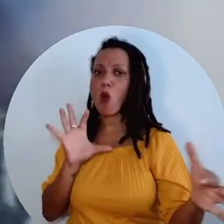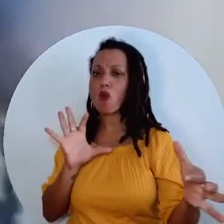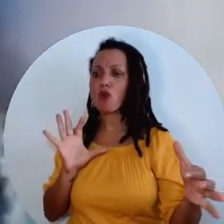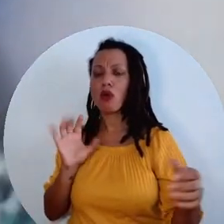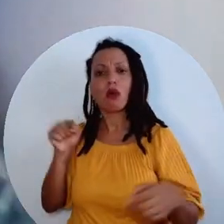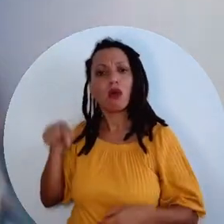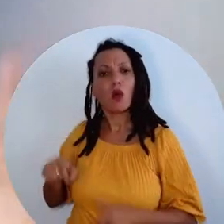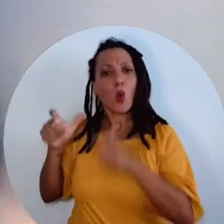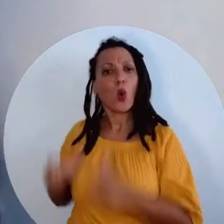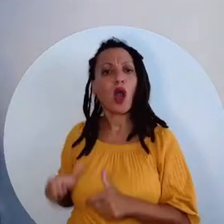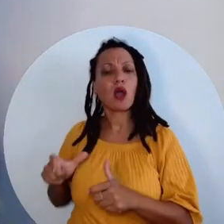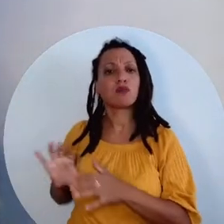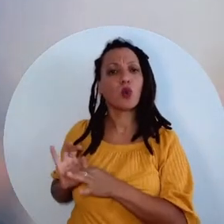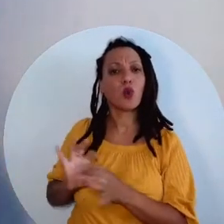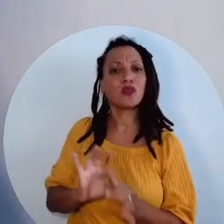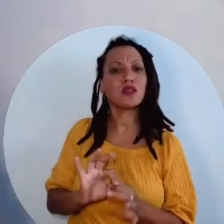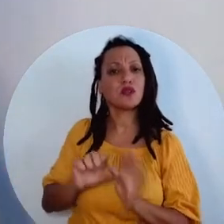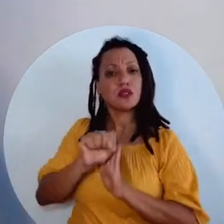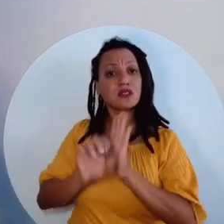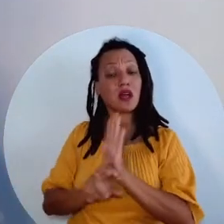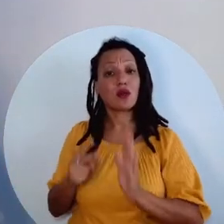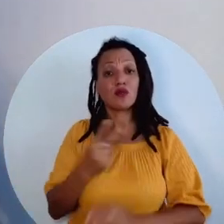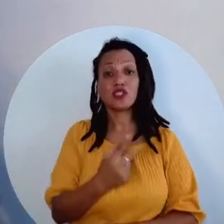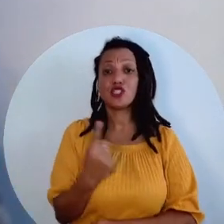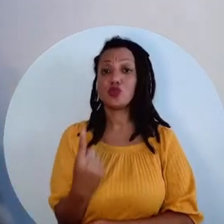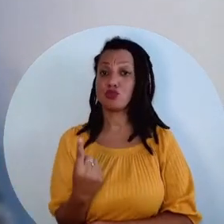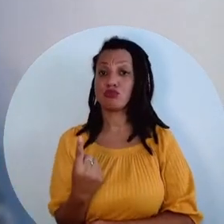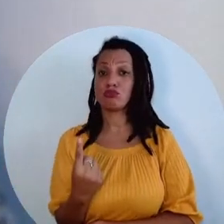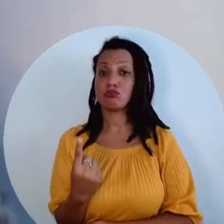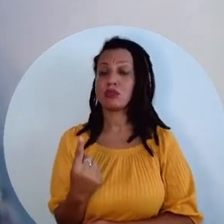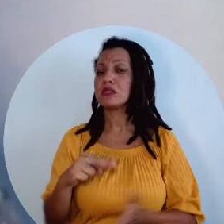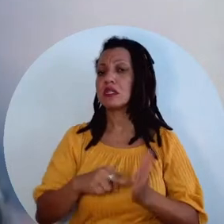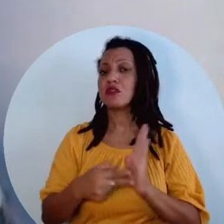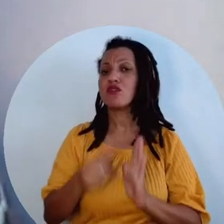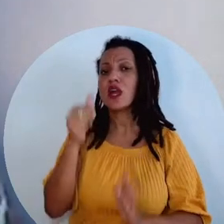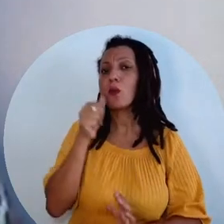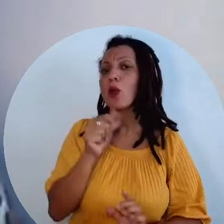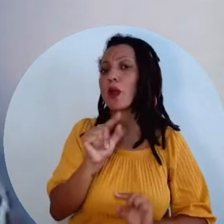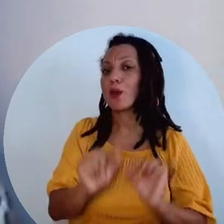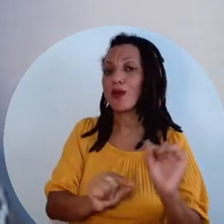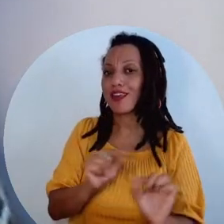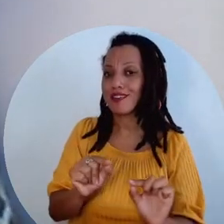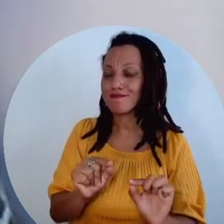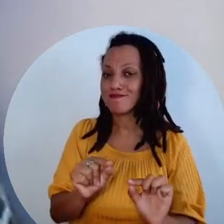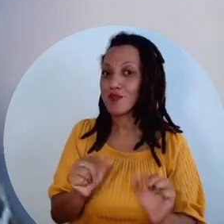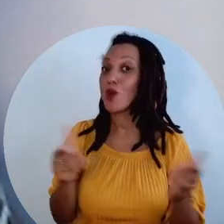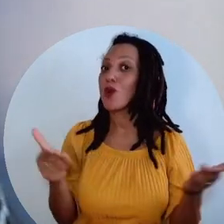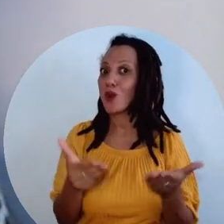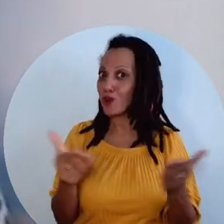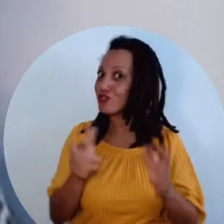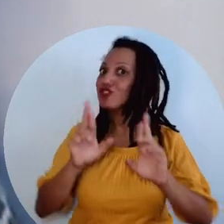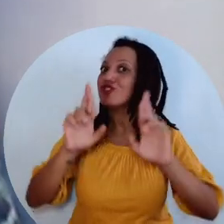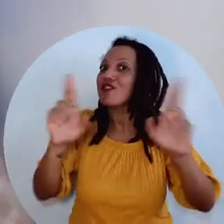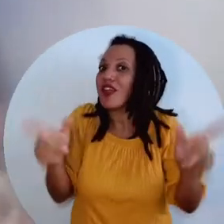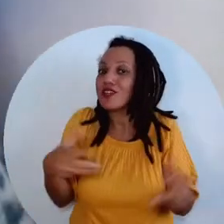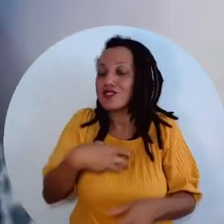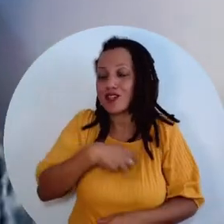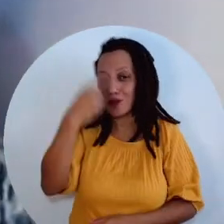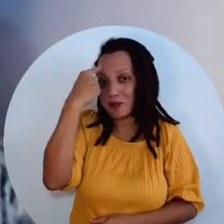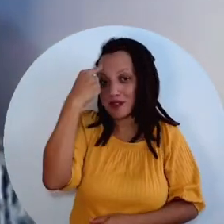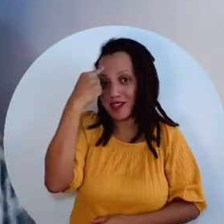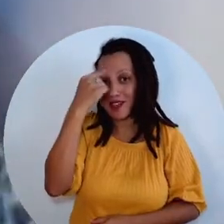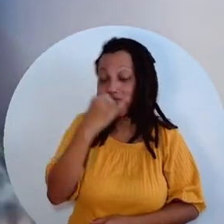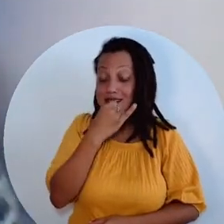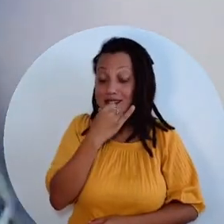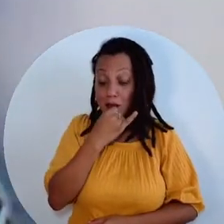temporal sobre o que é ser mulher no século XXI, né? Até porque hoje o nosso entendimento do que é